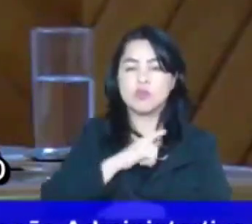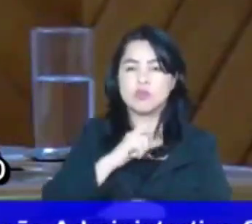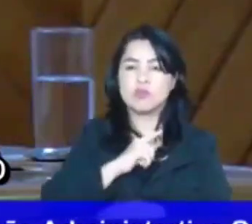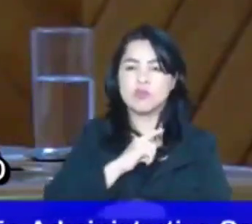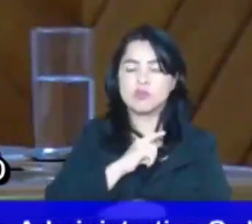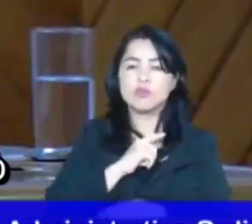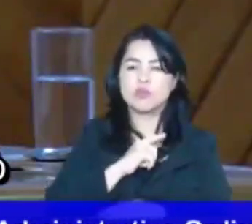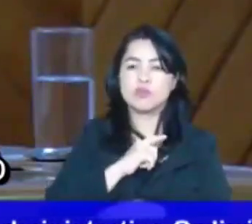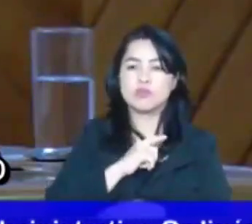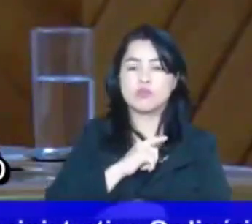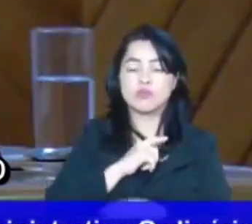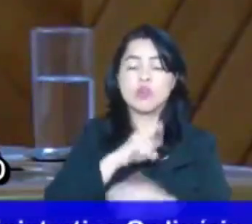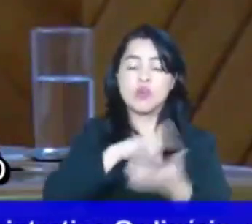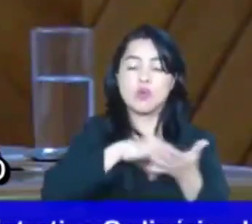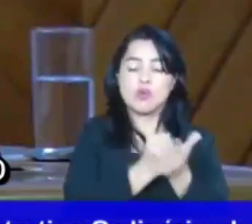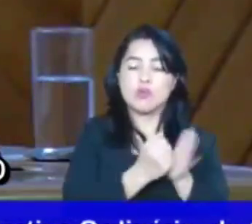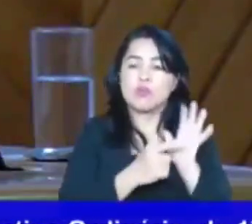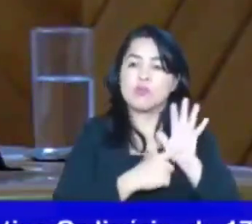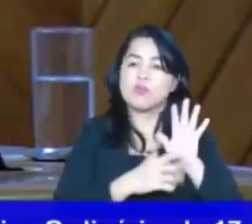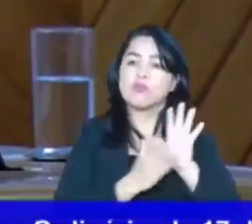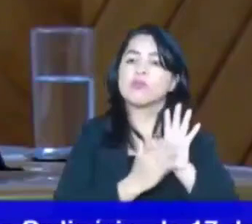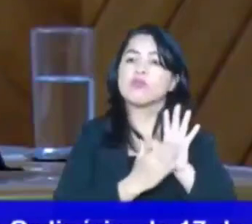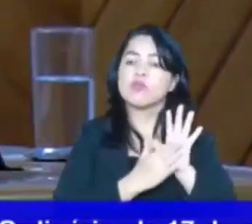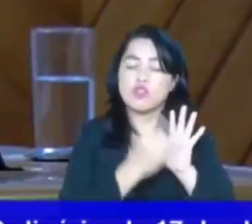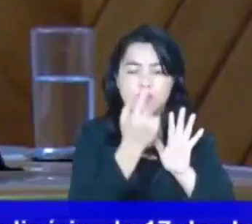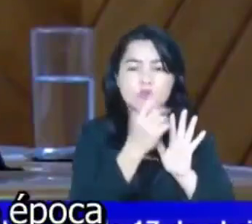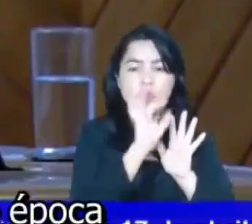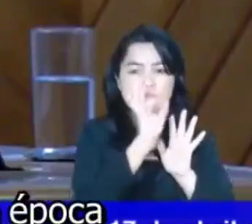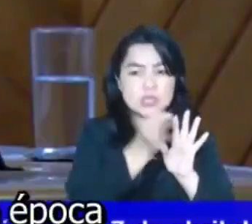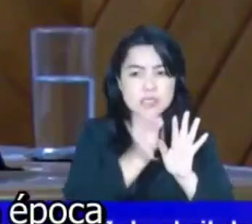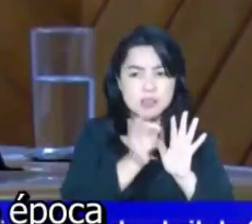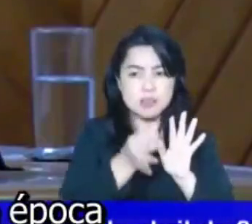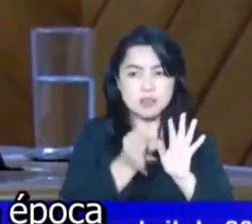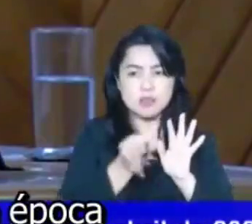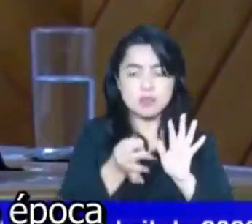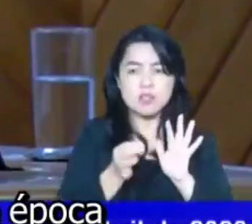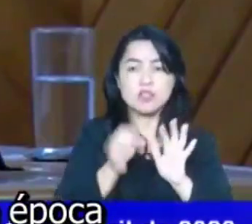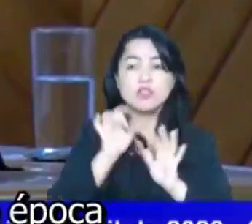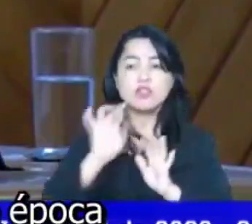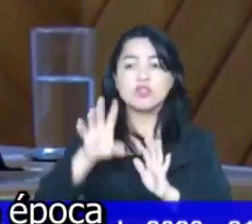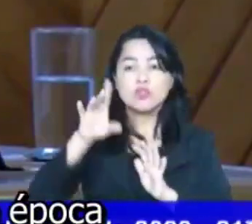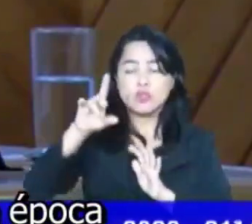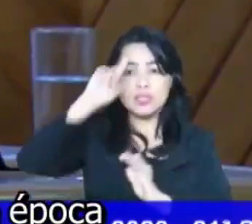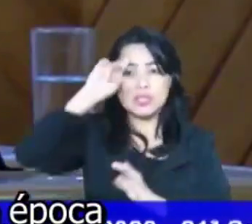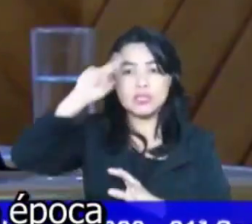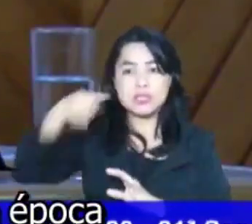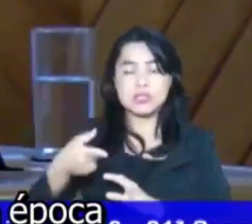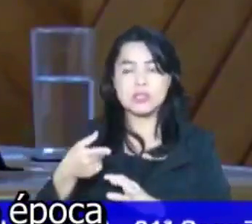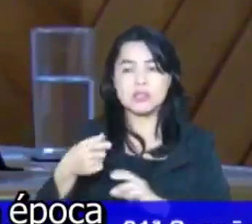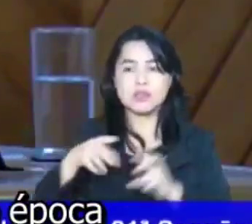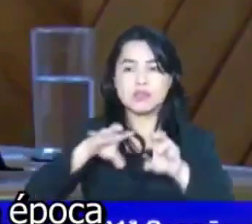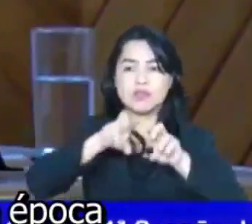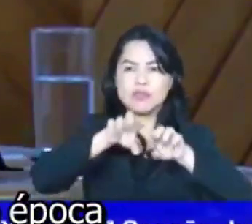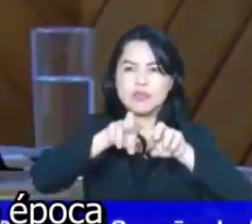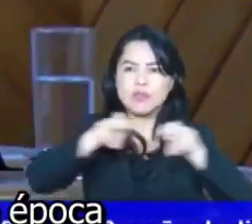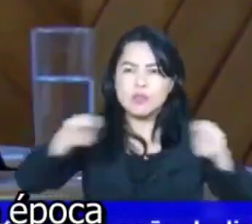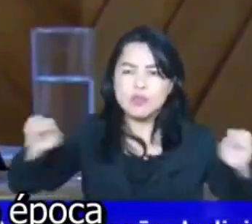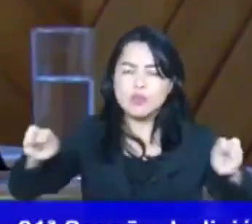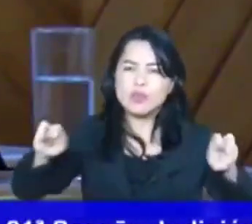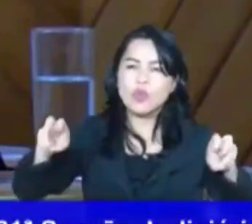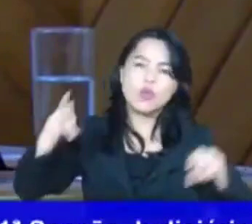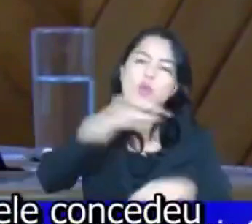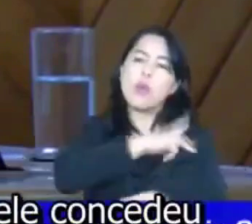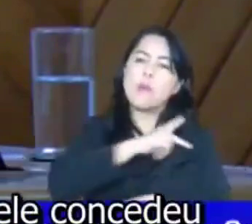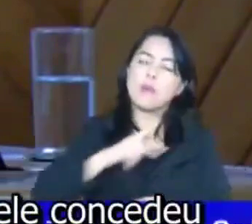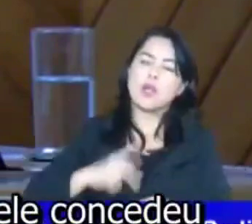2 julgados. Um deles, ele está correto. Só que foi uma decisão monocrática da presidência. Na